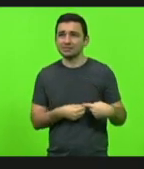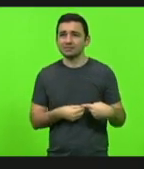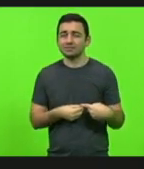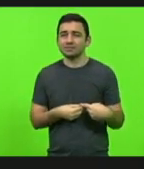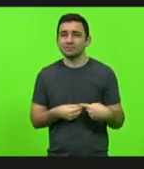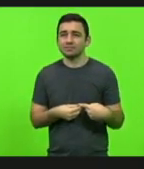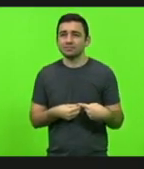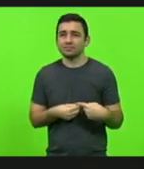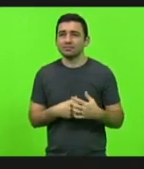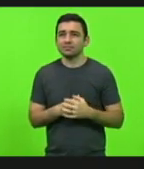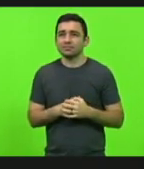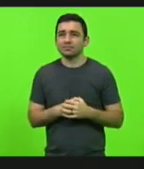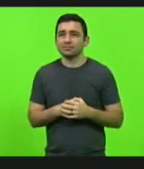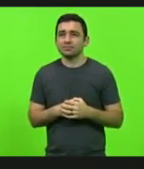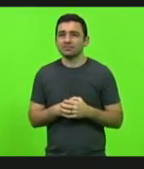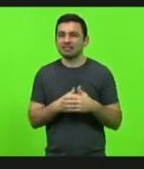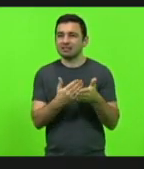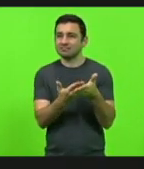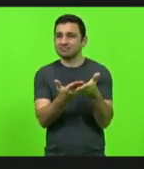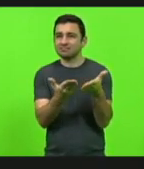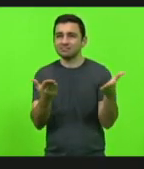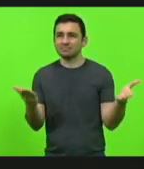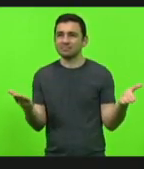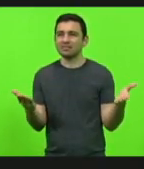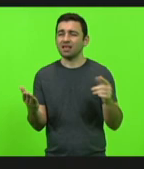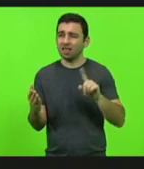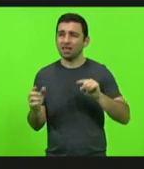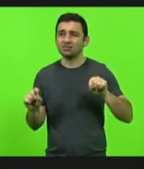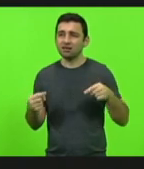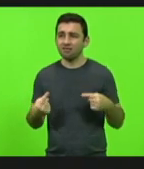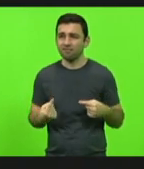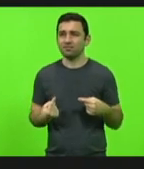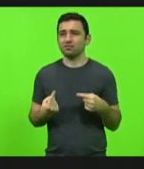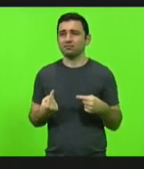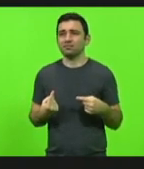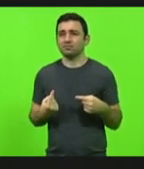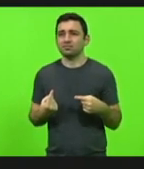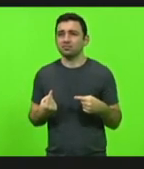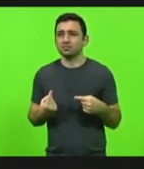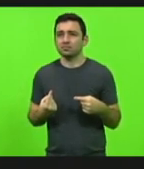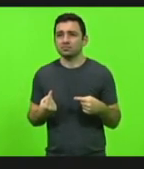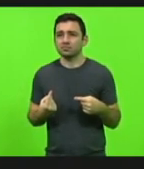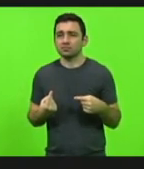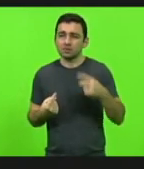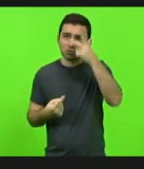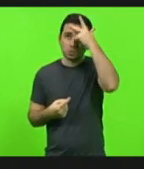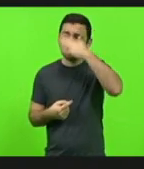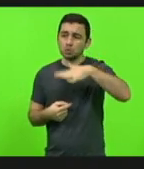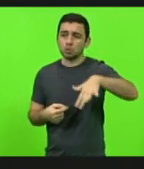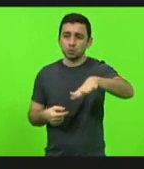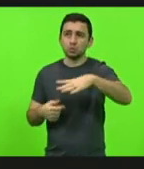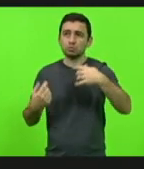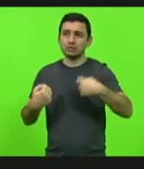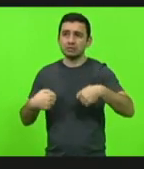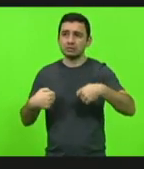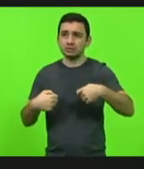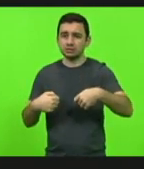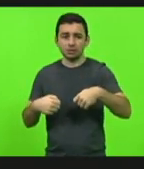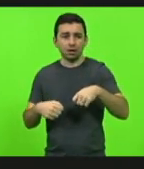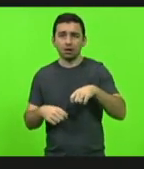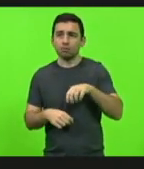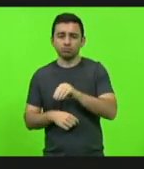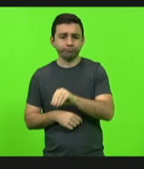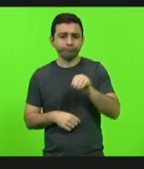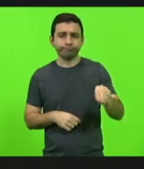são é desafio para quem precisa realmente fazer essa locomoção